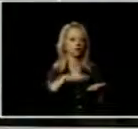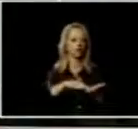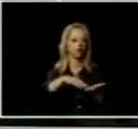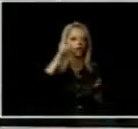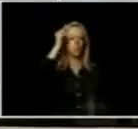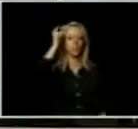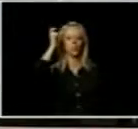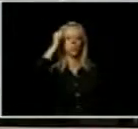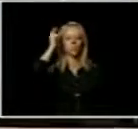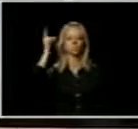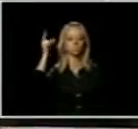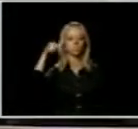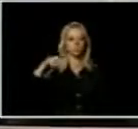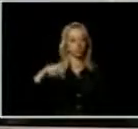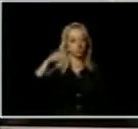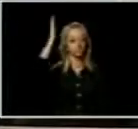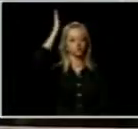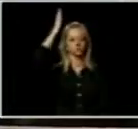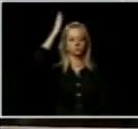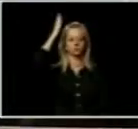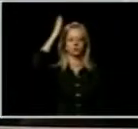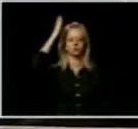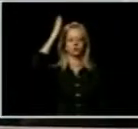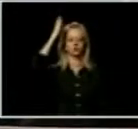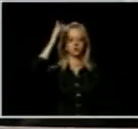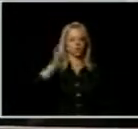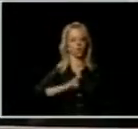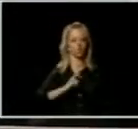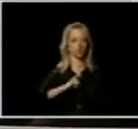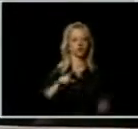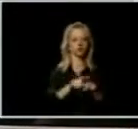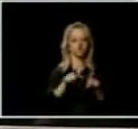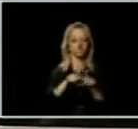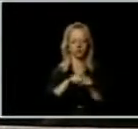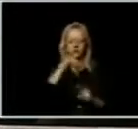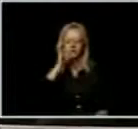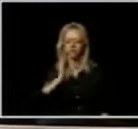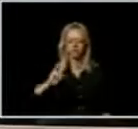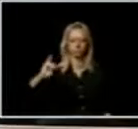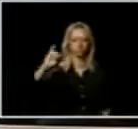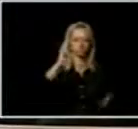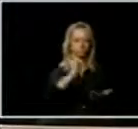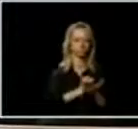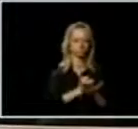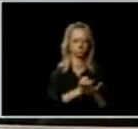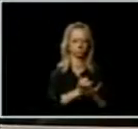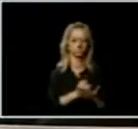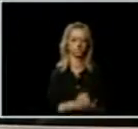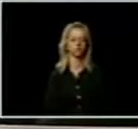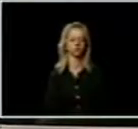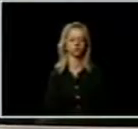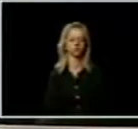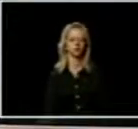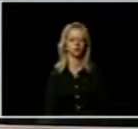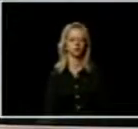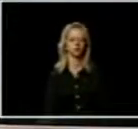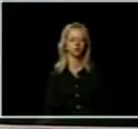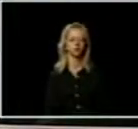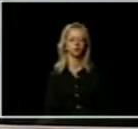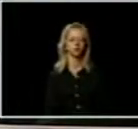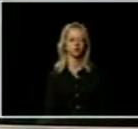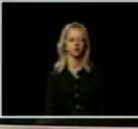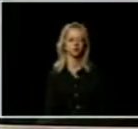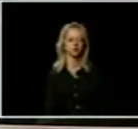uma denúncia gravíssima que a diretora de cultura não tem atuado na pasta de